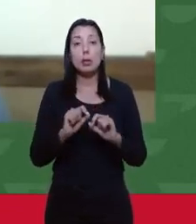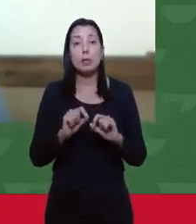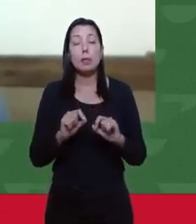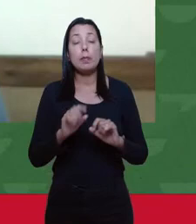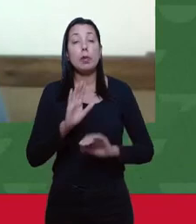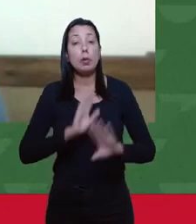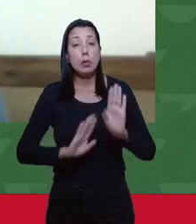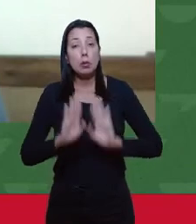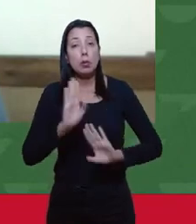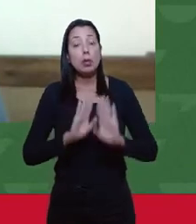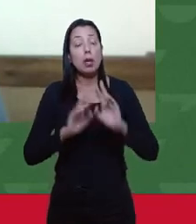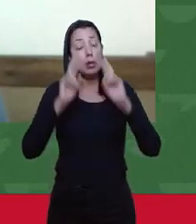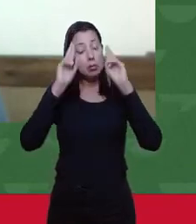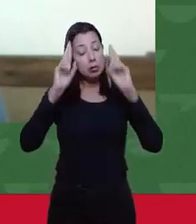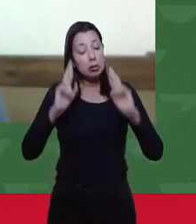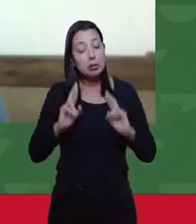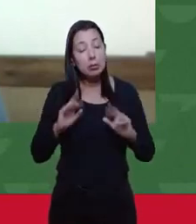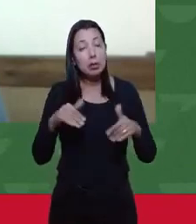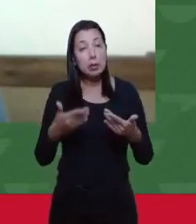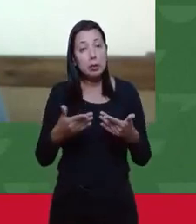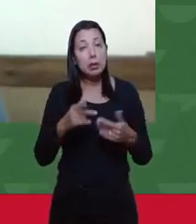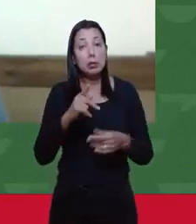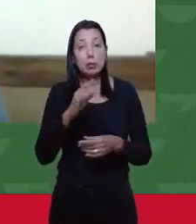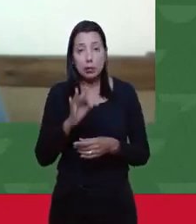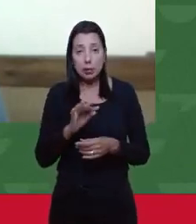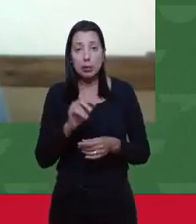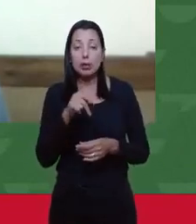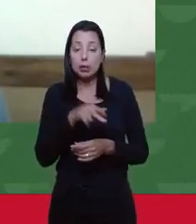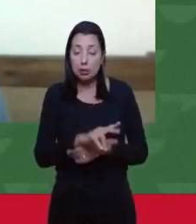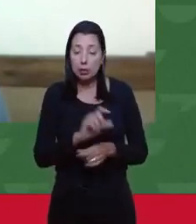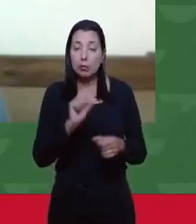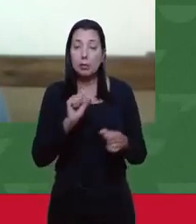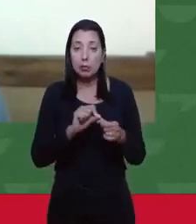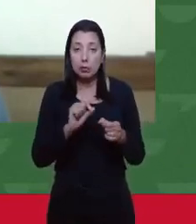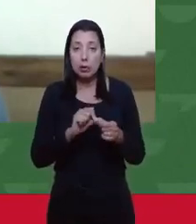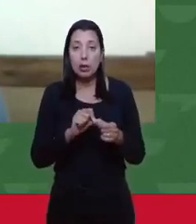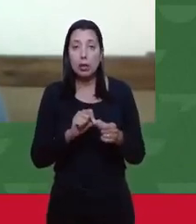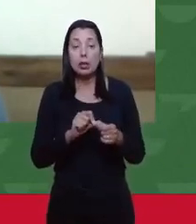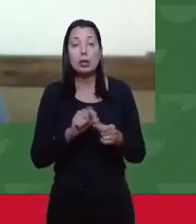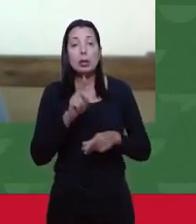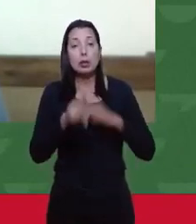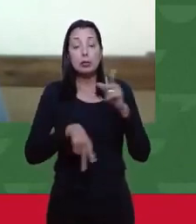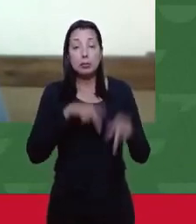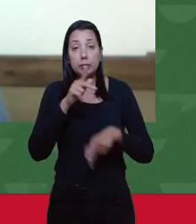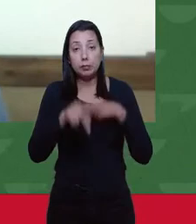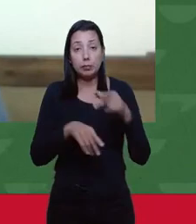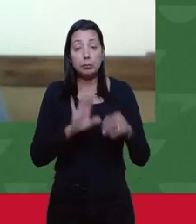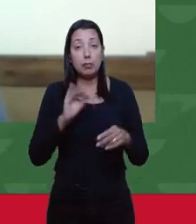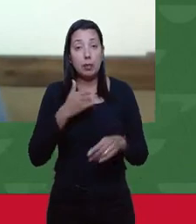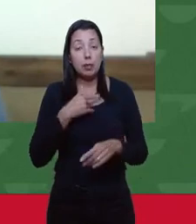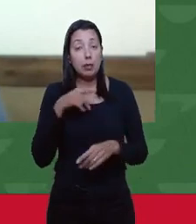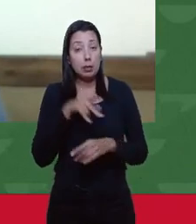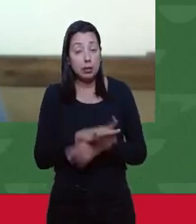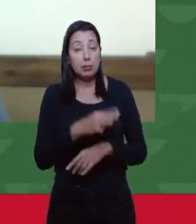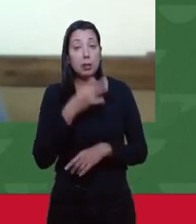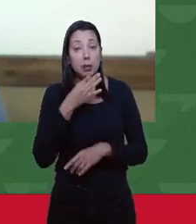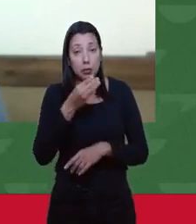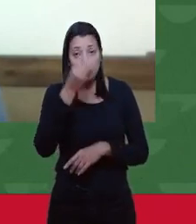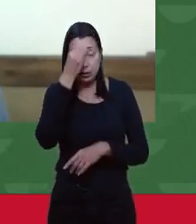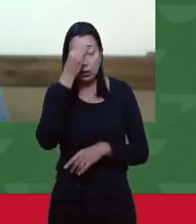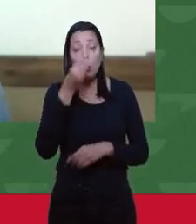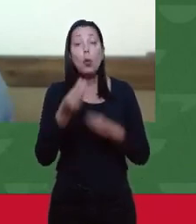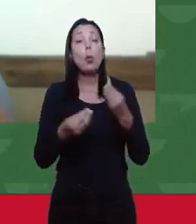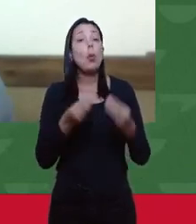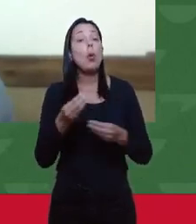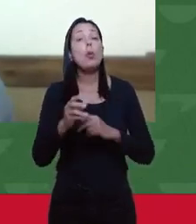devido cuidado, o respeito que é do PT fazer jus a essa população que a gente sempre reconheceu